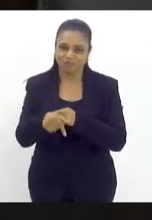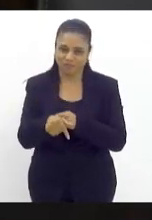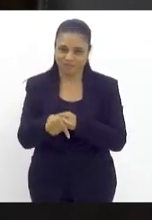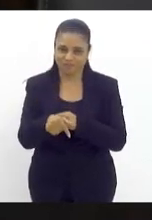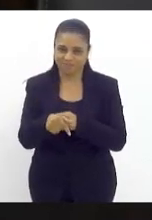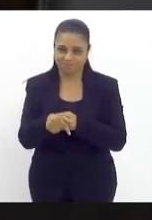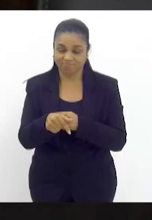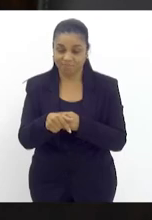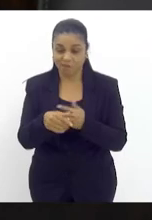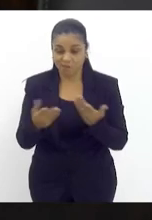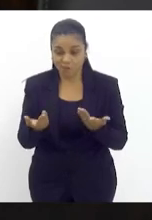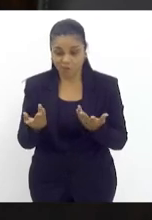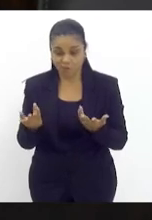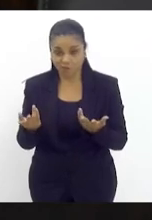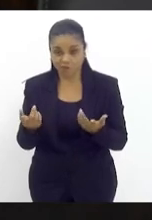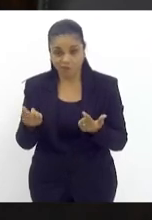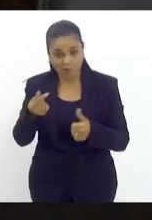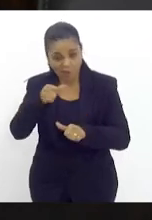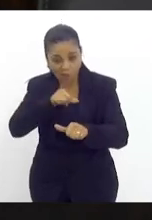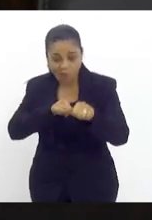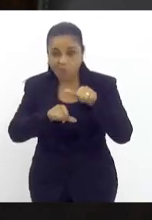fazem o contrário.